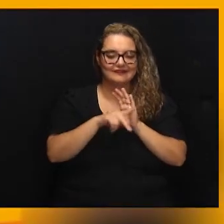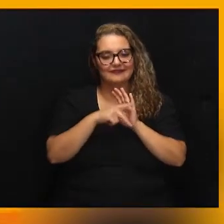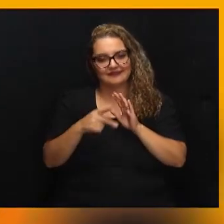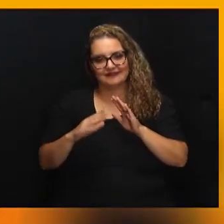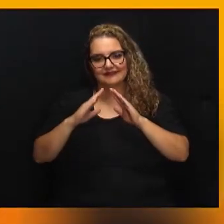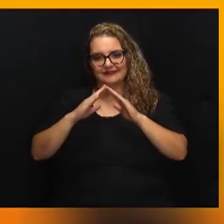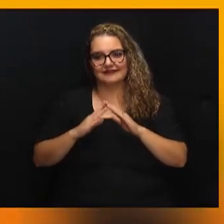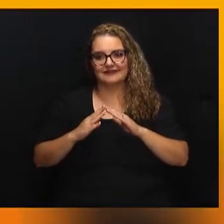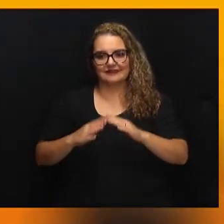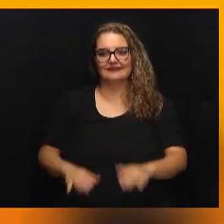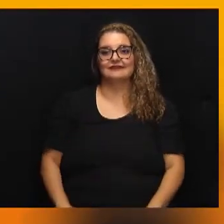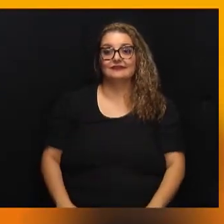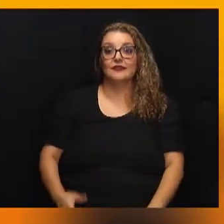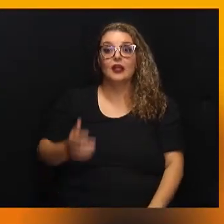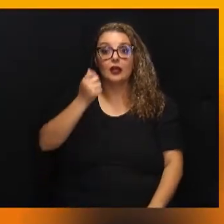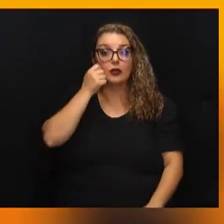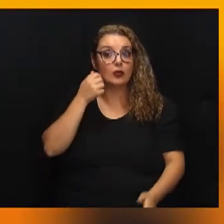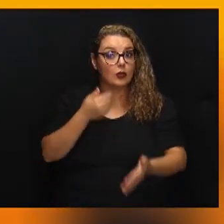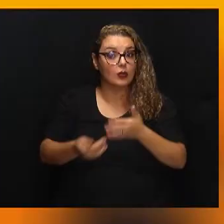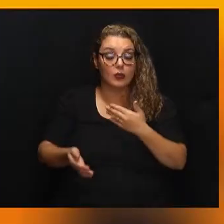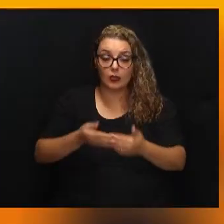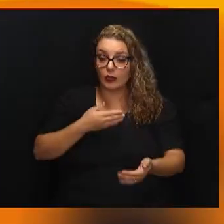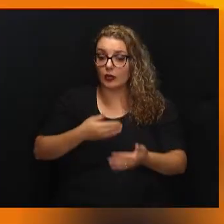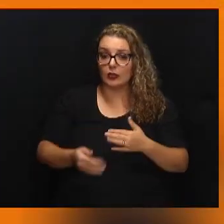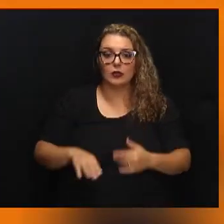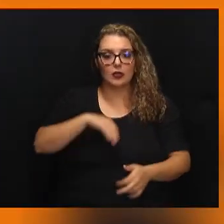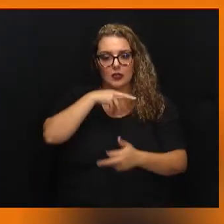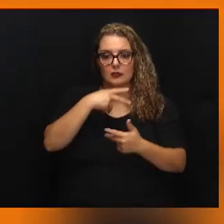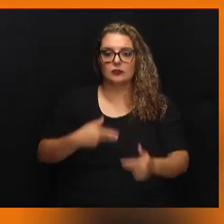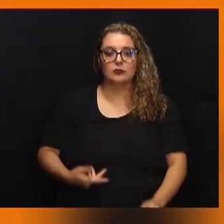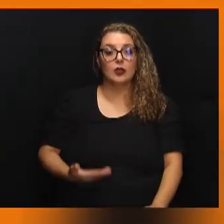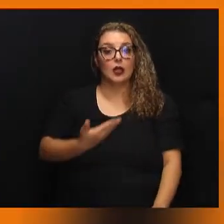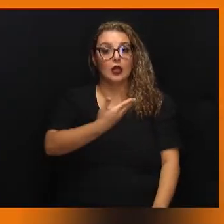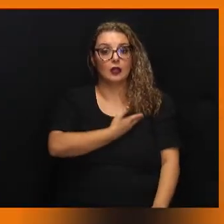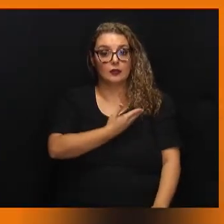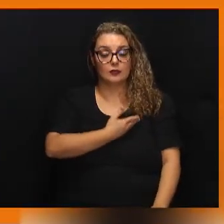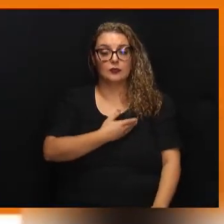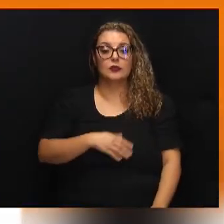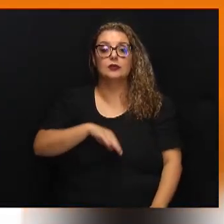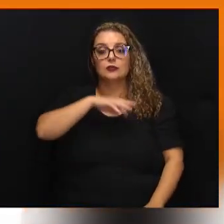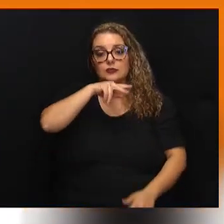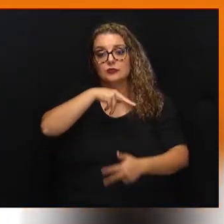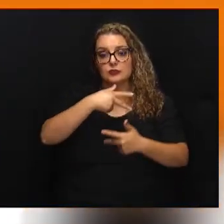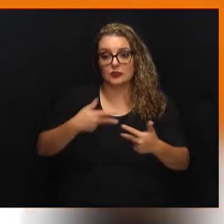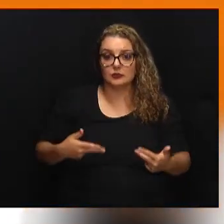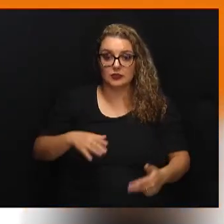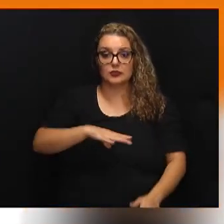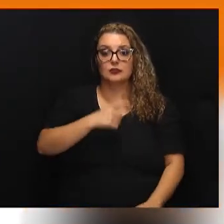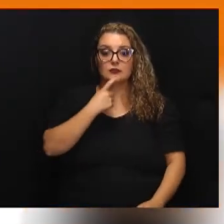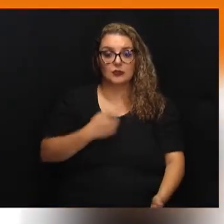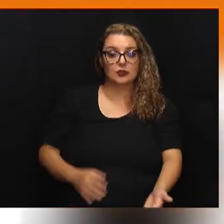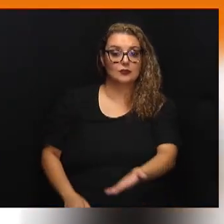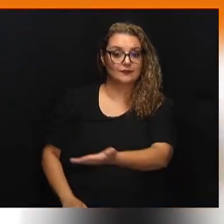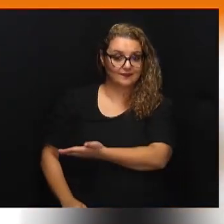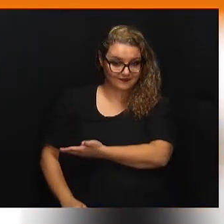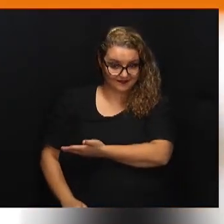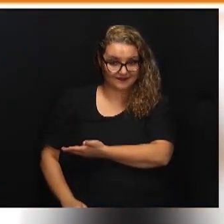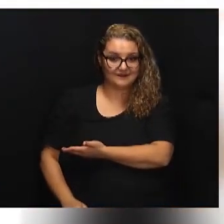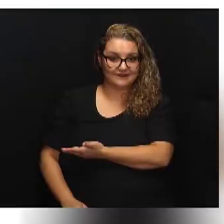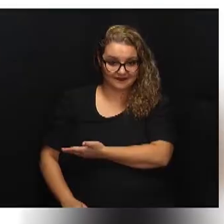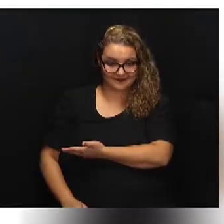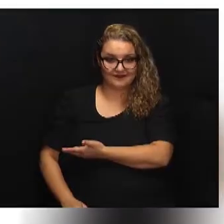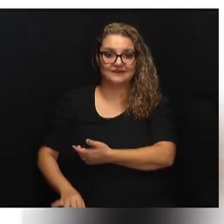Para adotar qualquer animal da Associação Amigos dos Animais de Campinas, entre no site